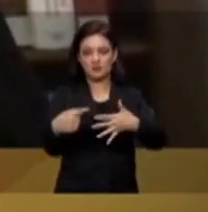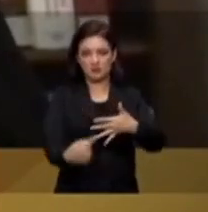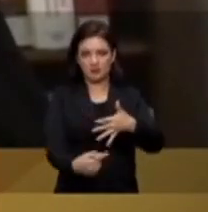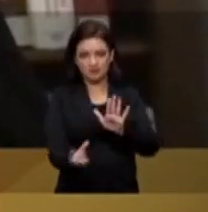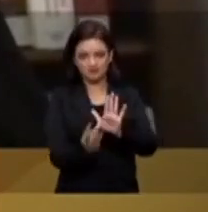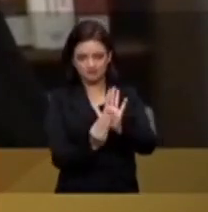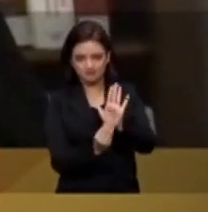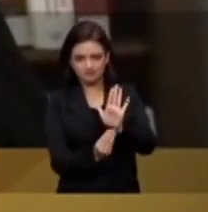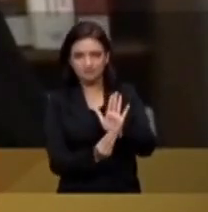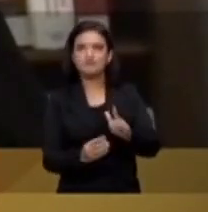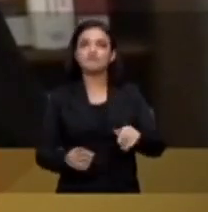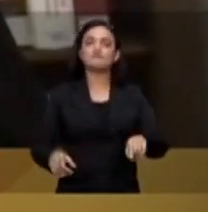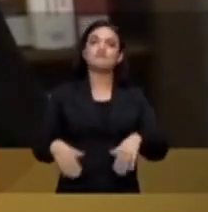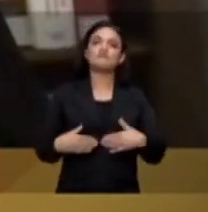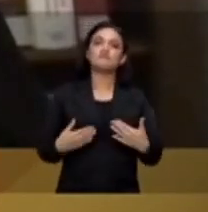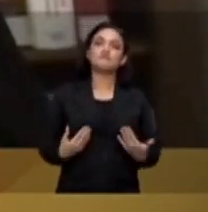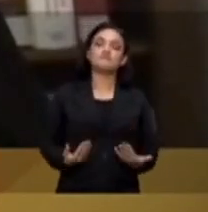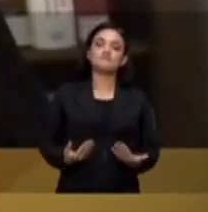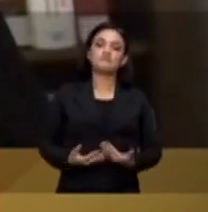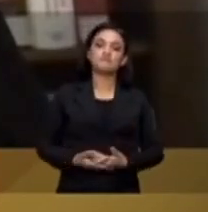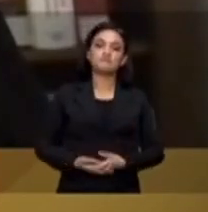e aqui